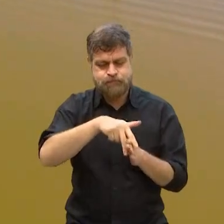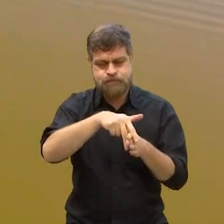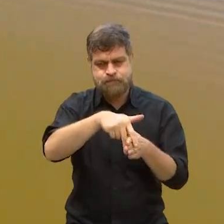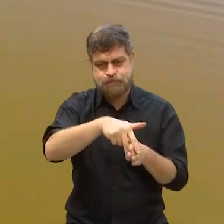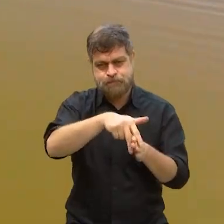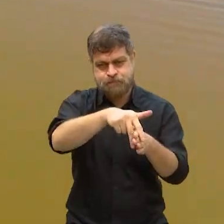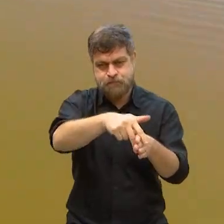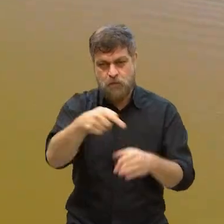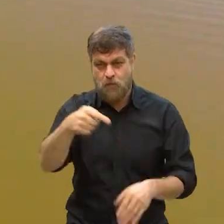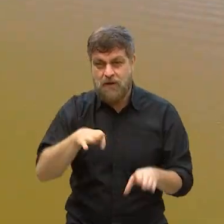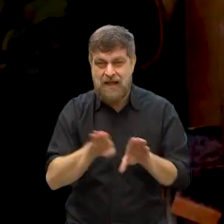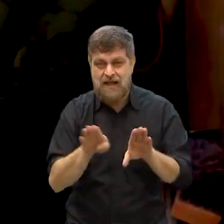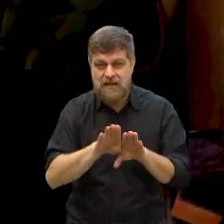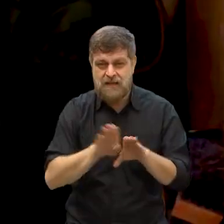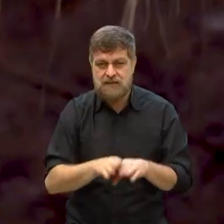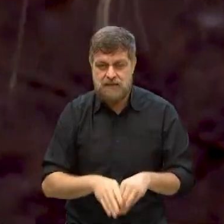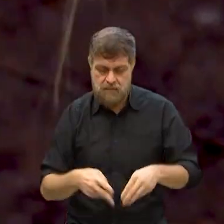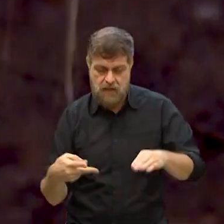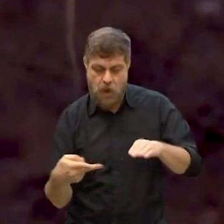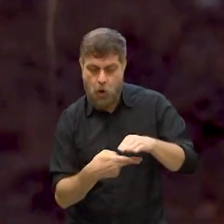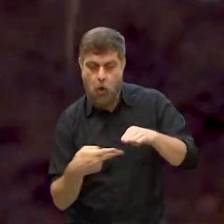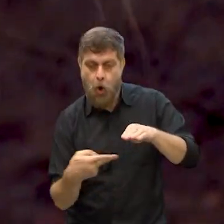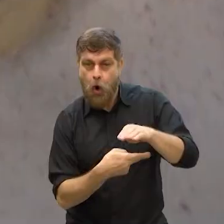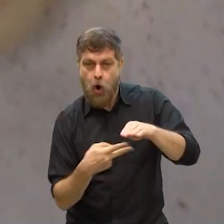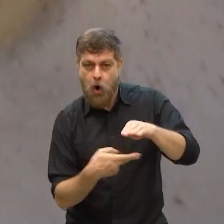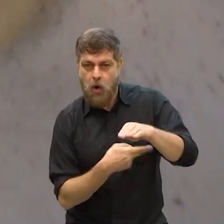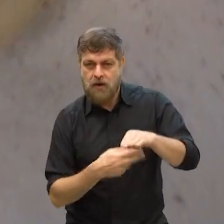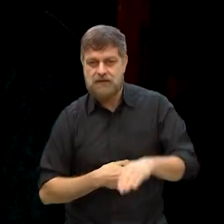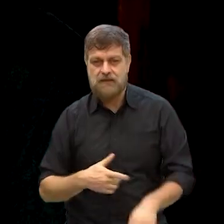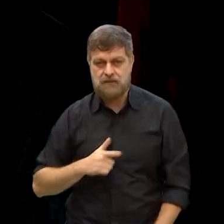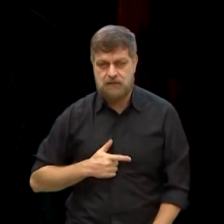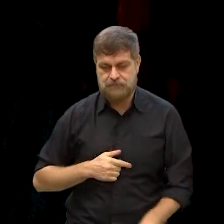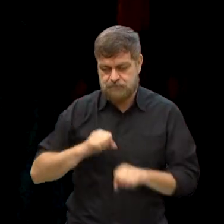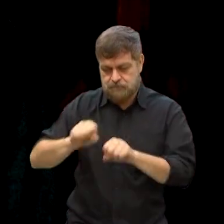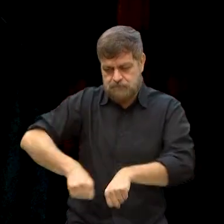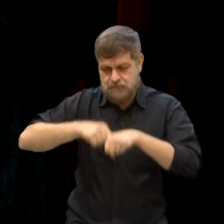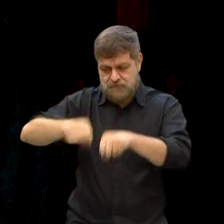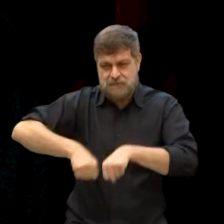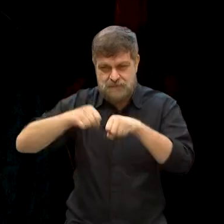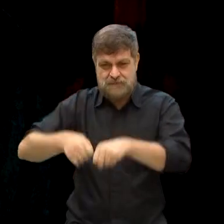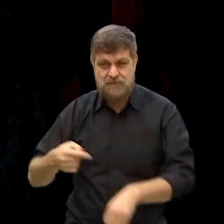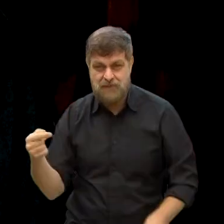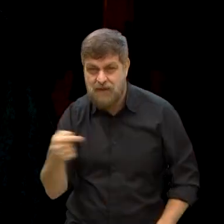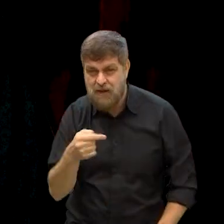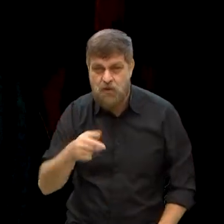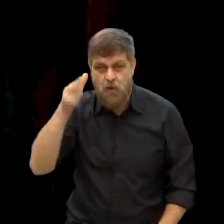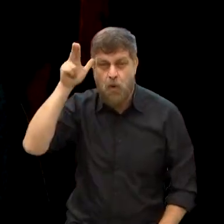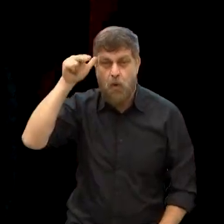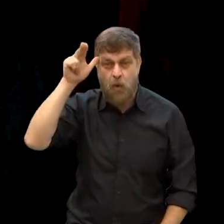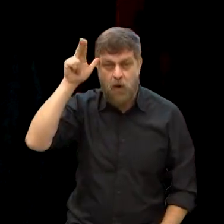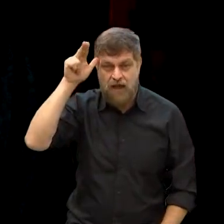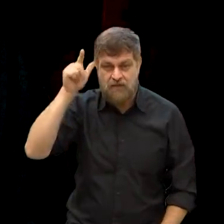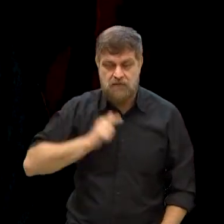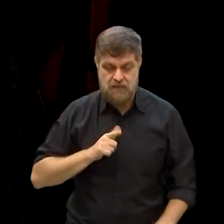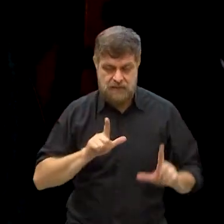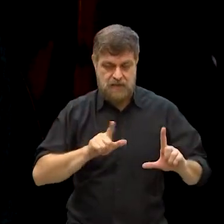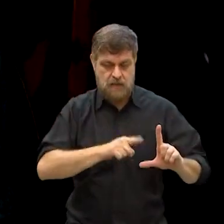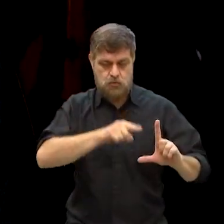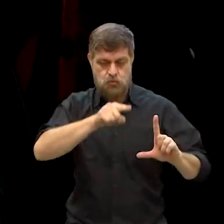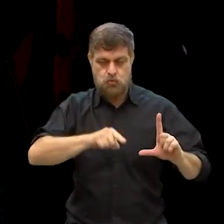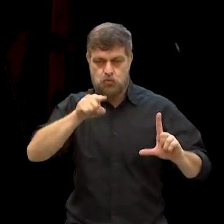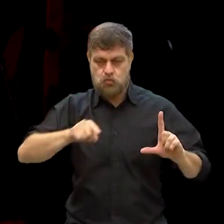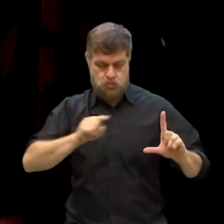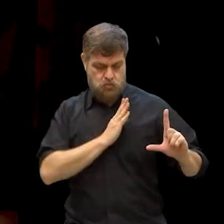o detalhe tem até na poda dos pelos dos cavalos. No enduro, o cavalo tem que bater, tem que ter